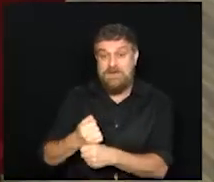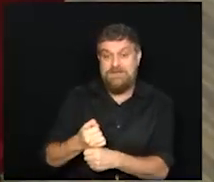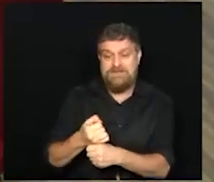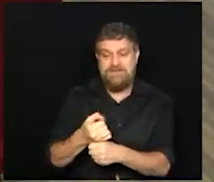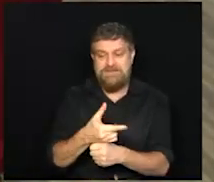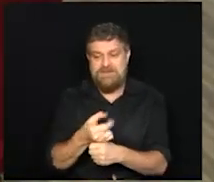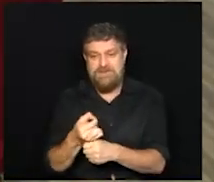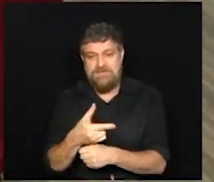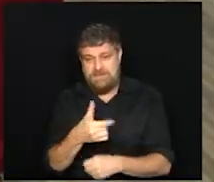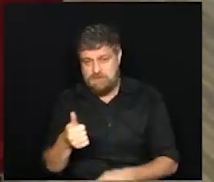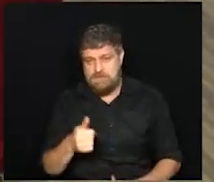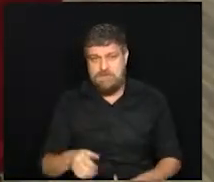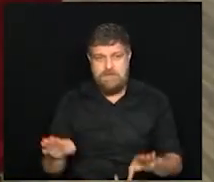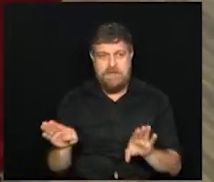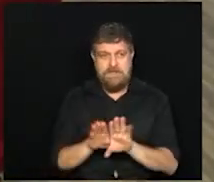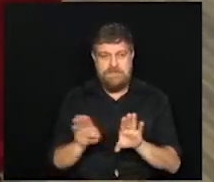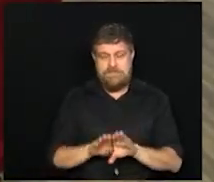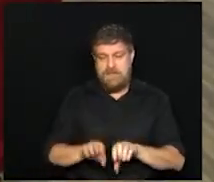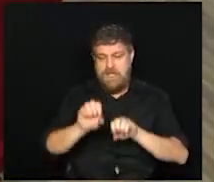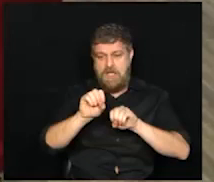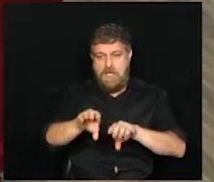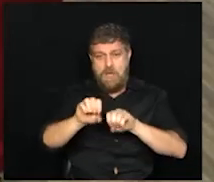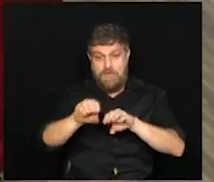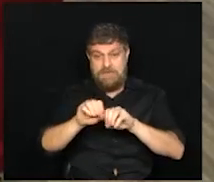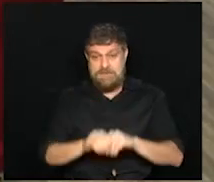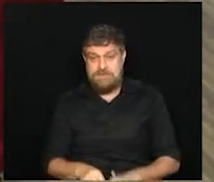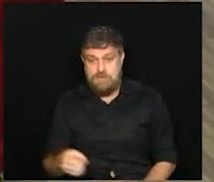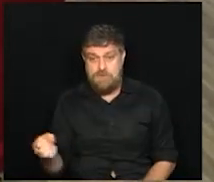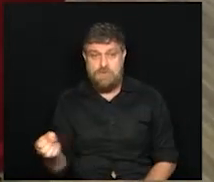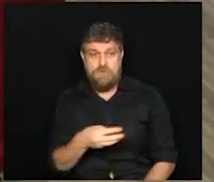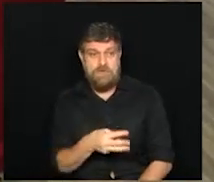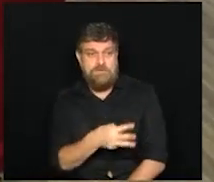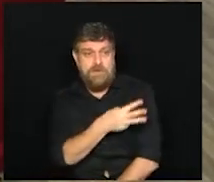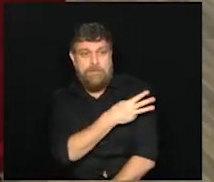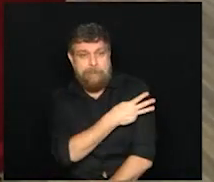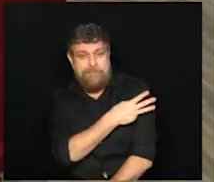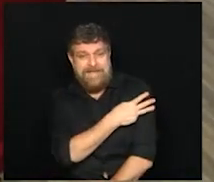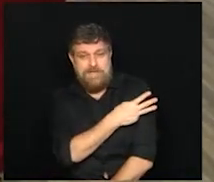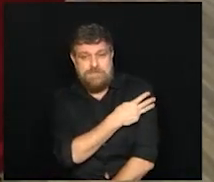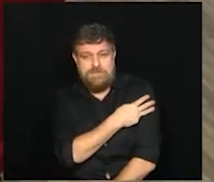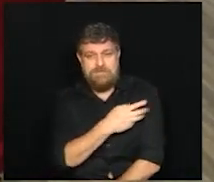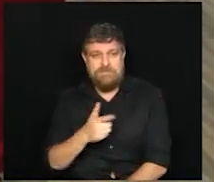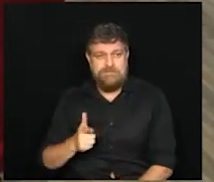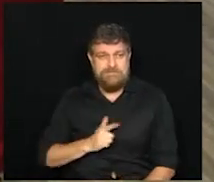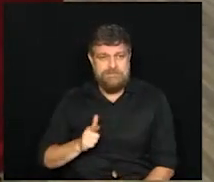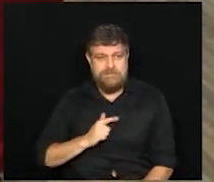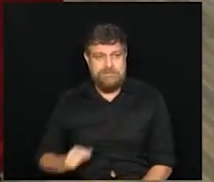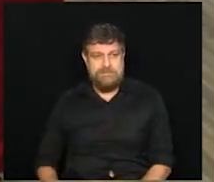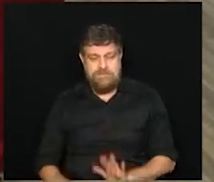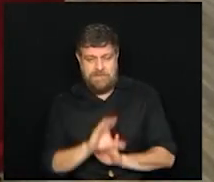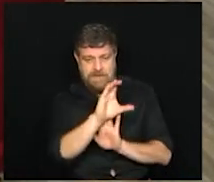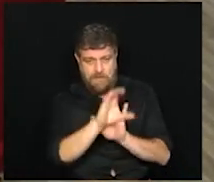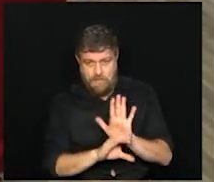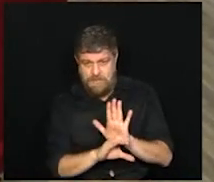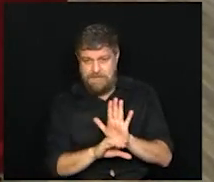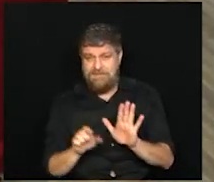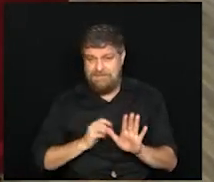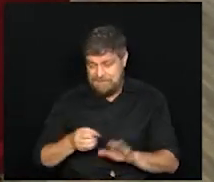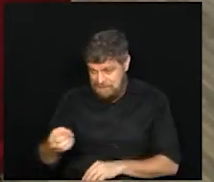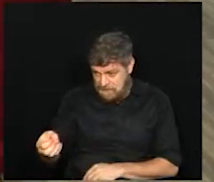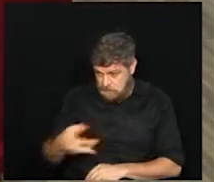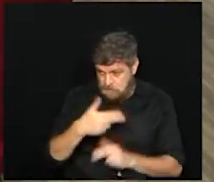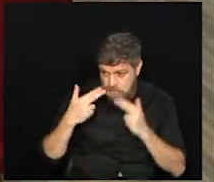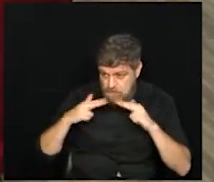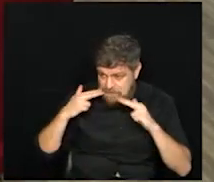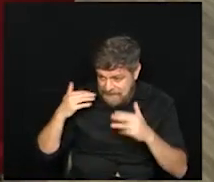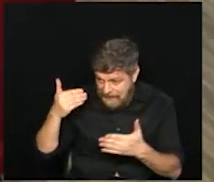também sobre o novo ensino médio, aquele flexibilidade que dá na grade curricular. Tem novidade até